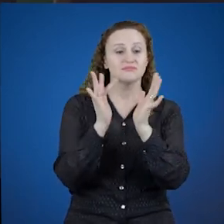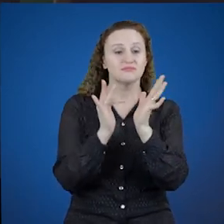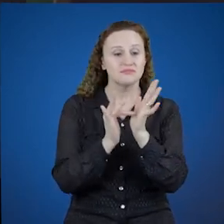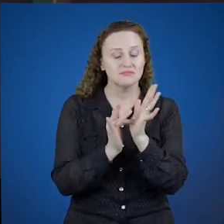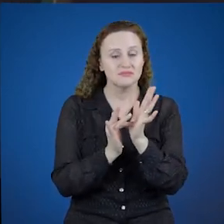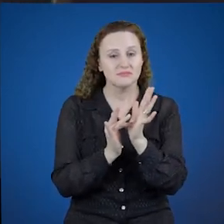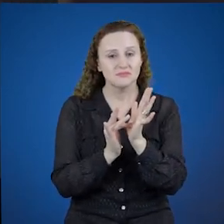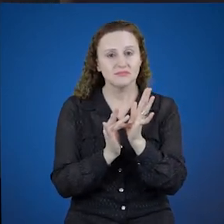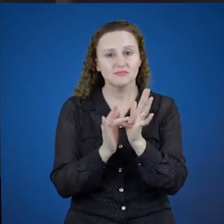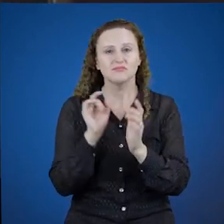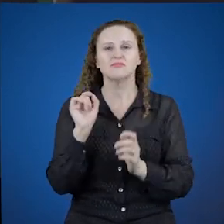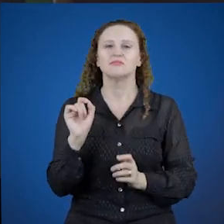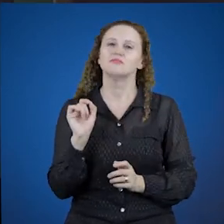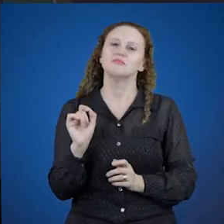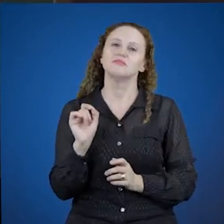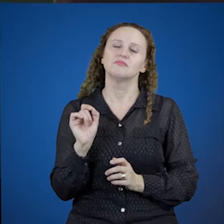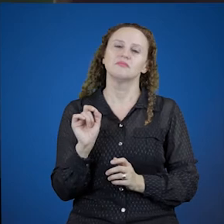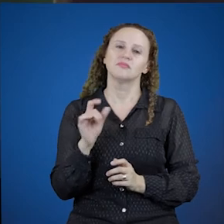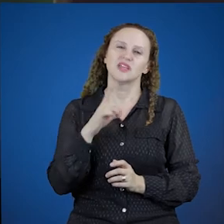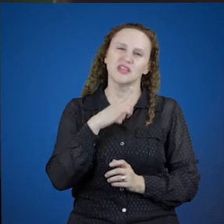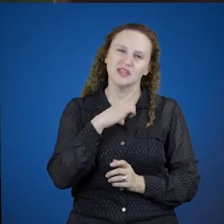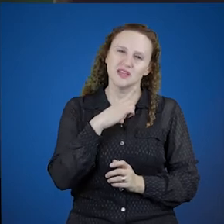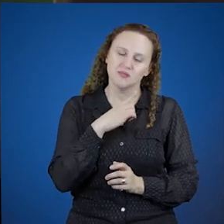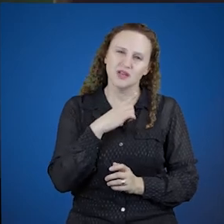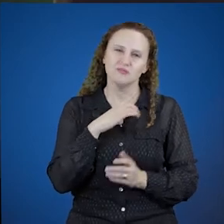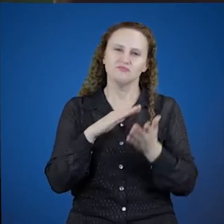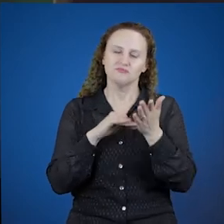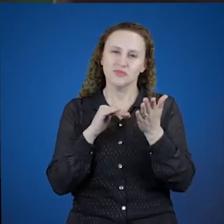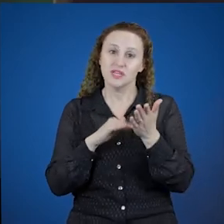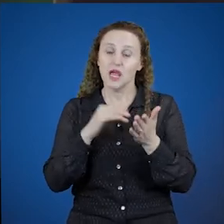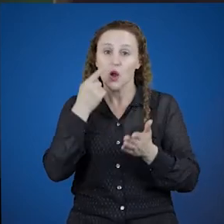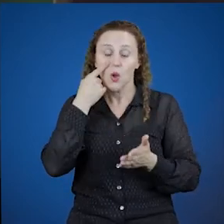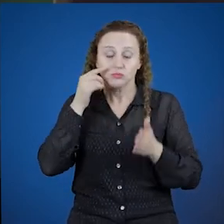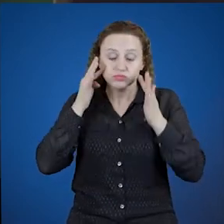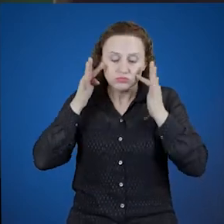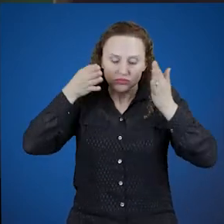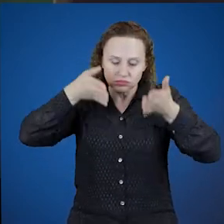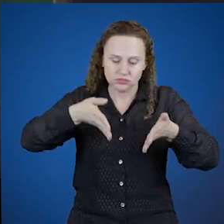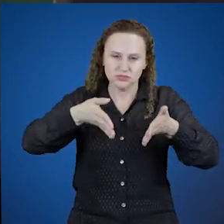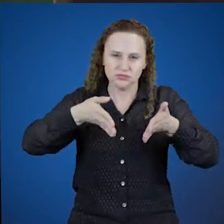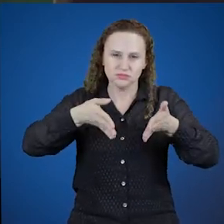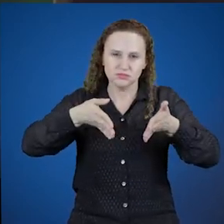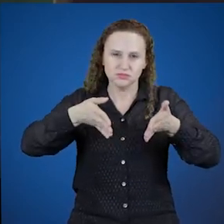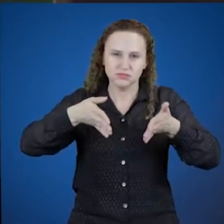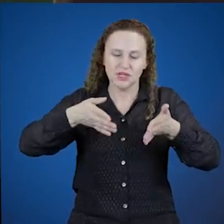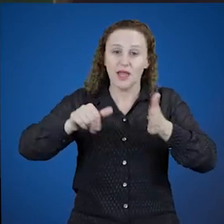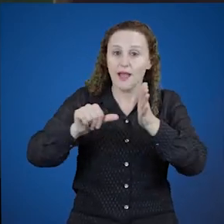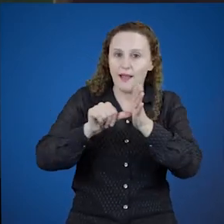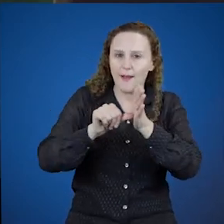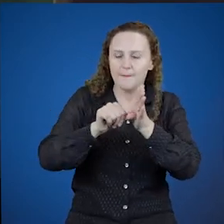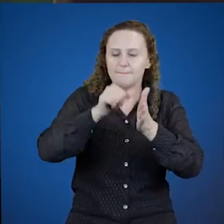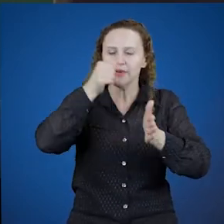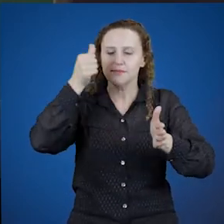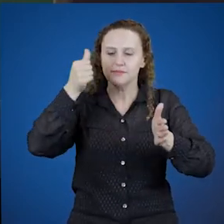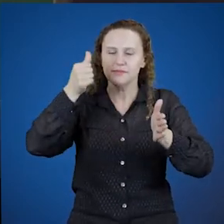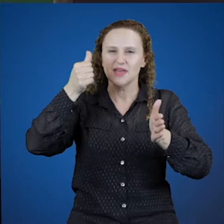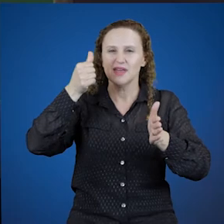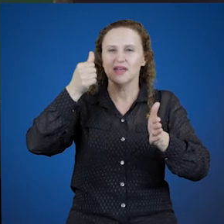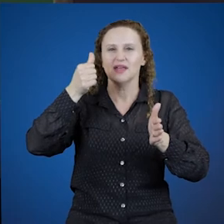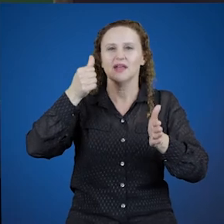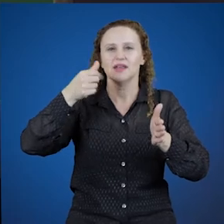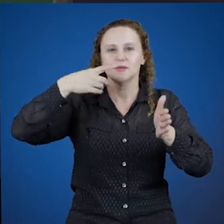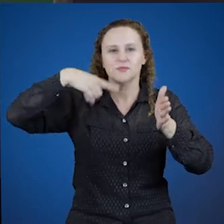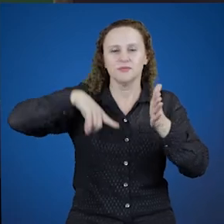chamando atenção para as desinências do genitivo na 1ª declinação